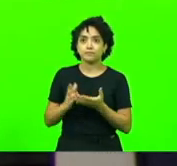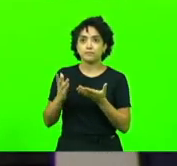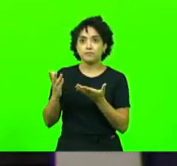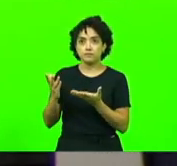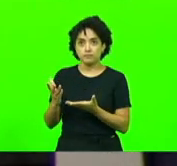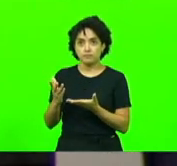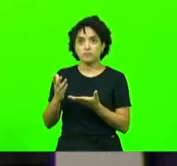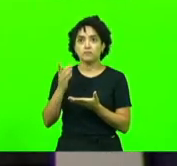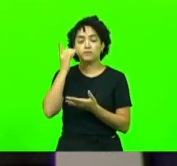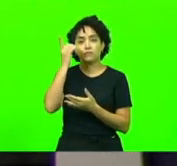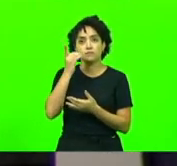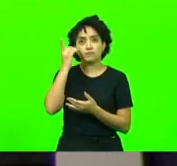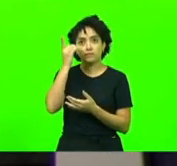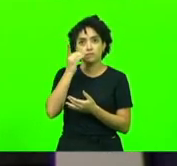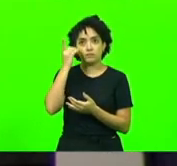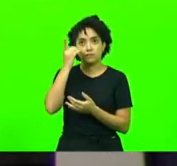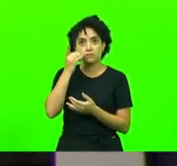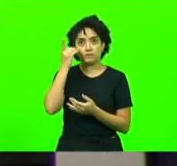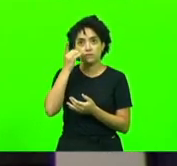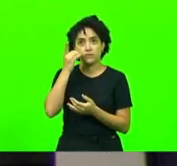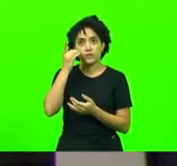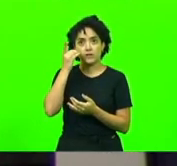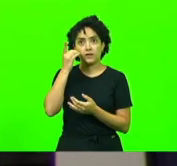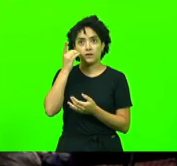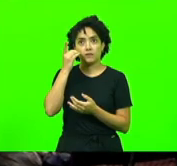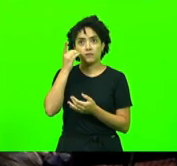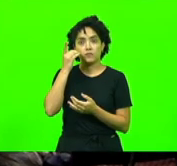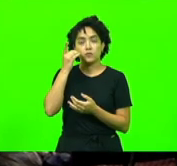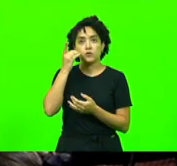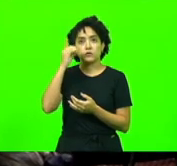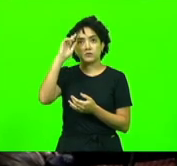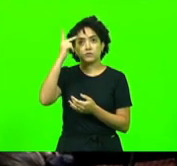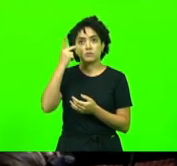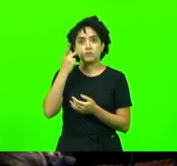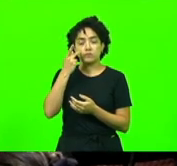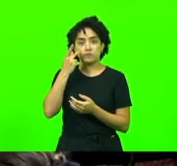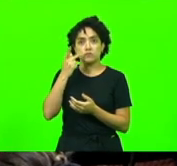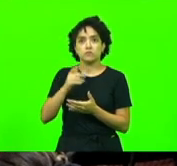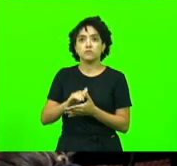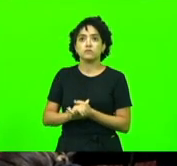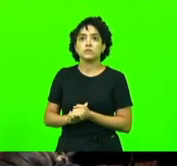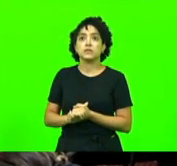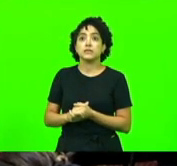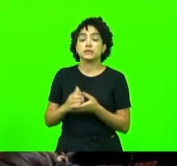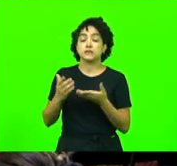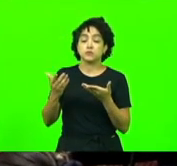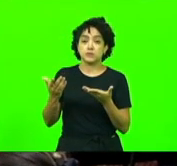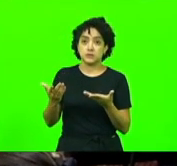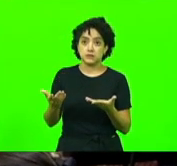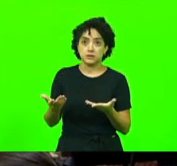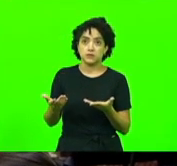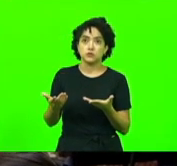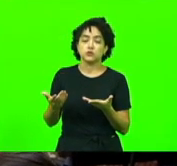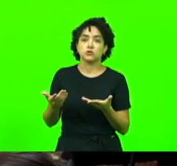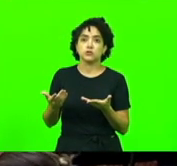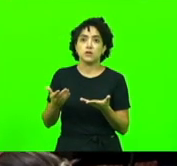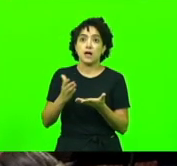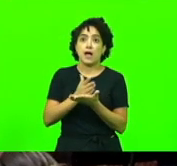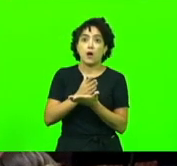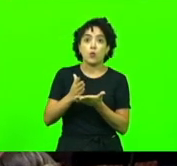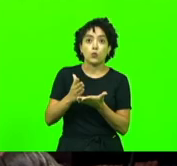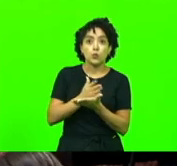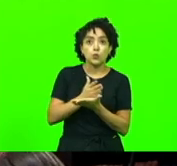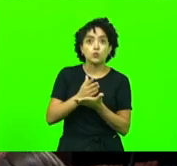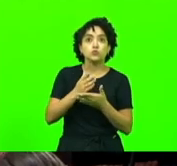Ainda a palavra ao deputado Milton Obos. Senhor presidente, alguns membros da